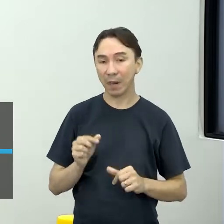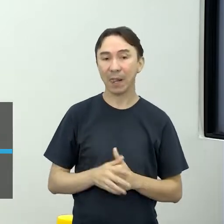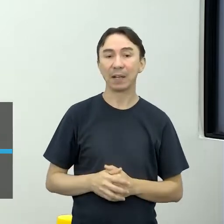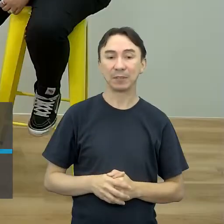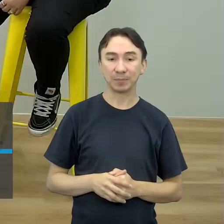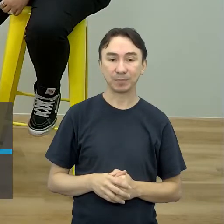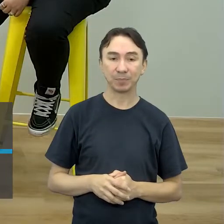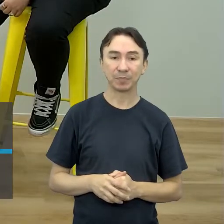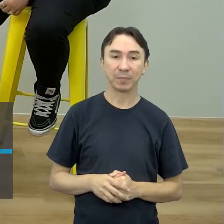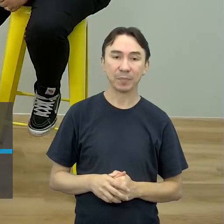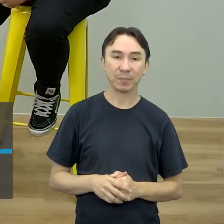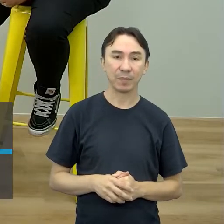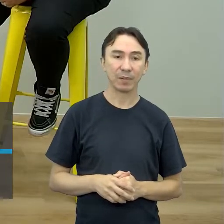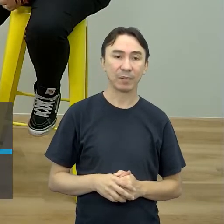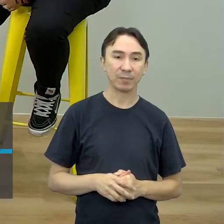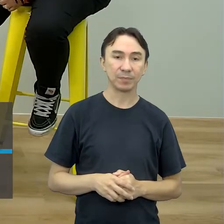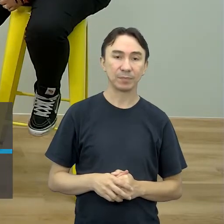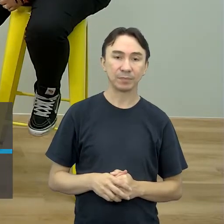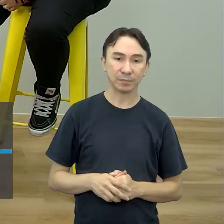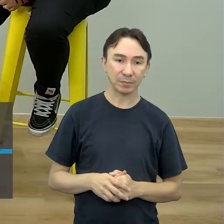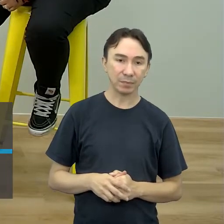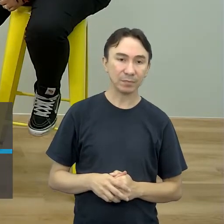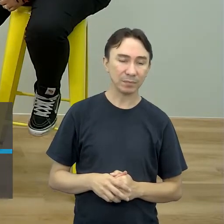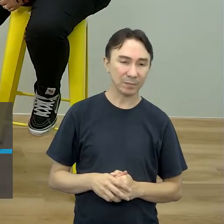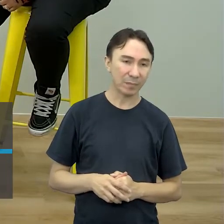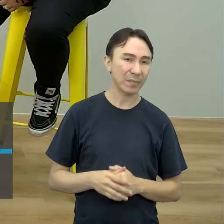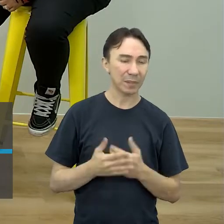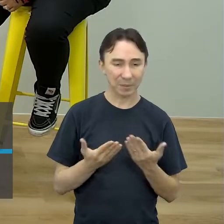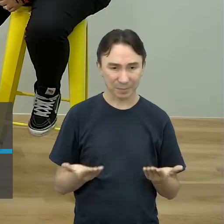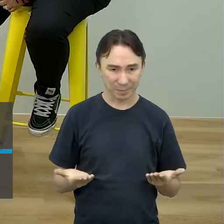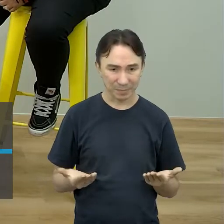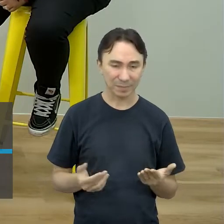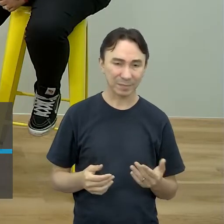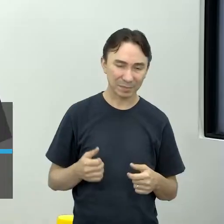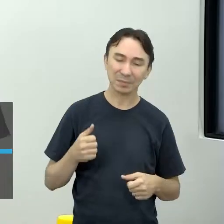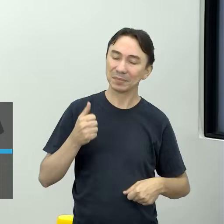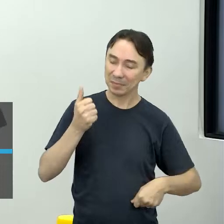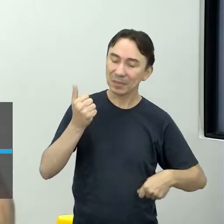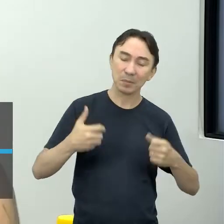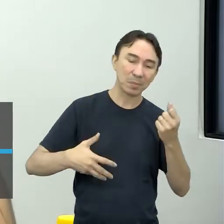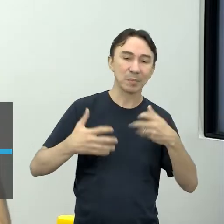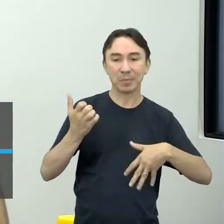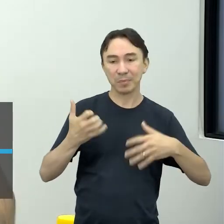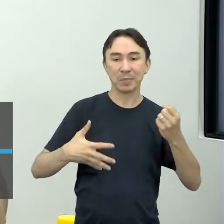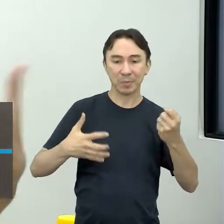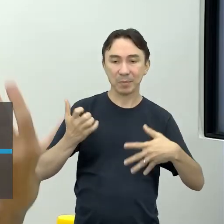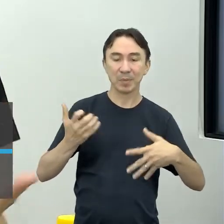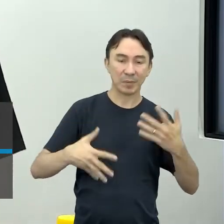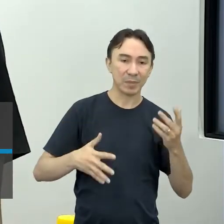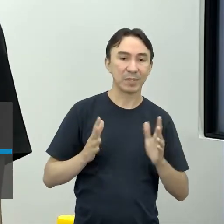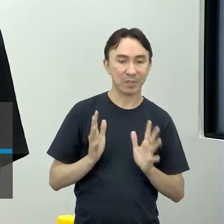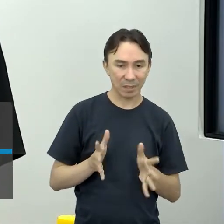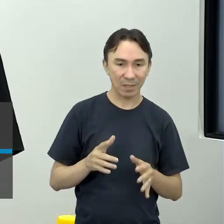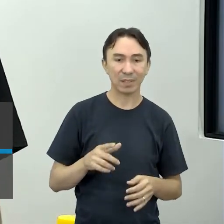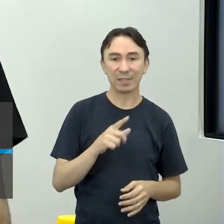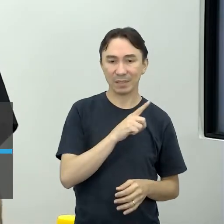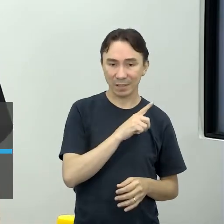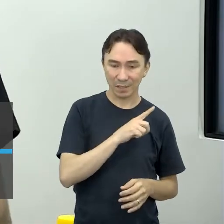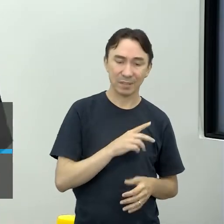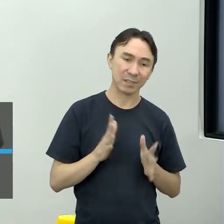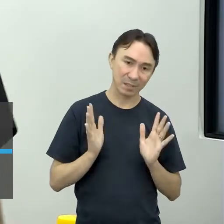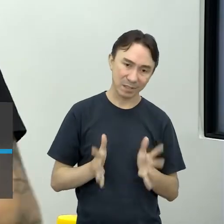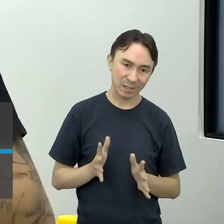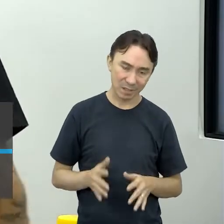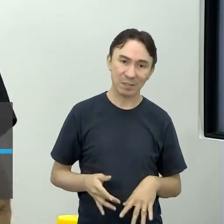Sim. Bom, pensando no componente, tudo que a gente já está falando aqui é o que está descrito aqui no slide,